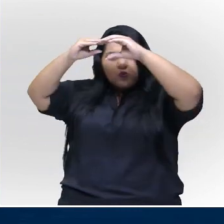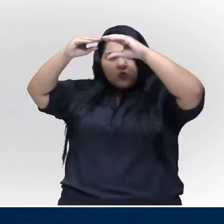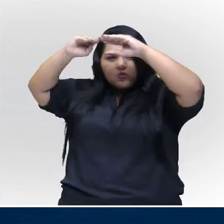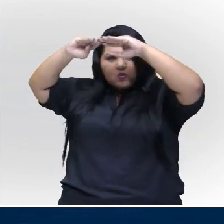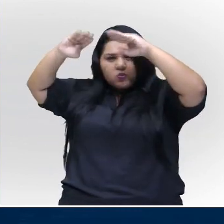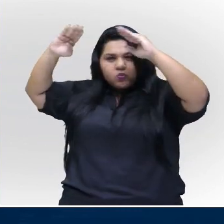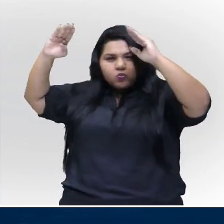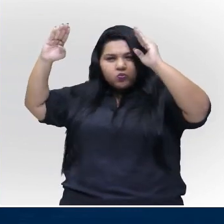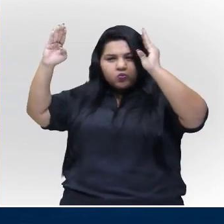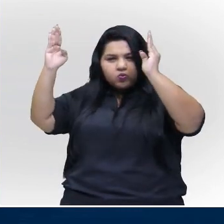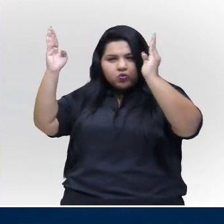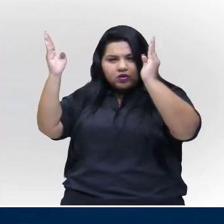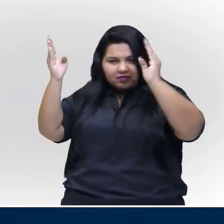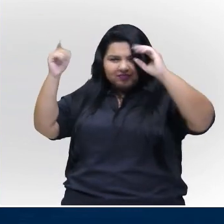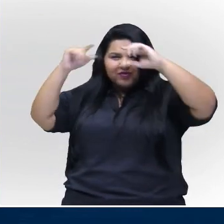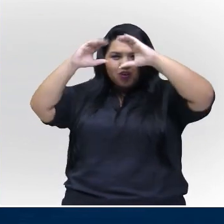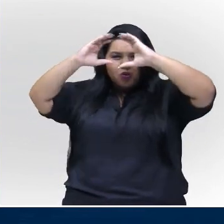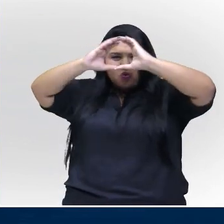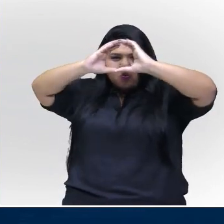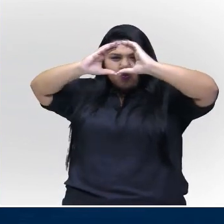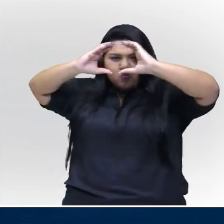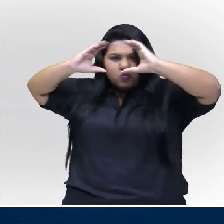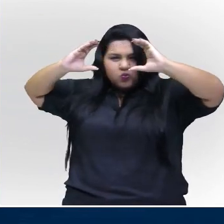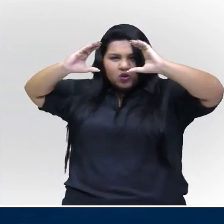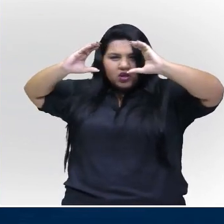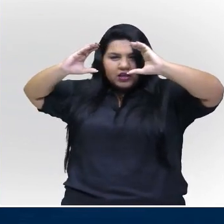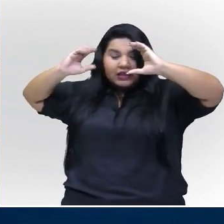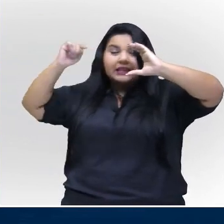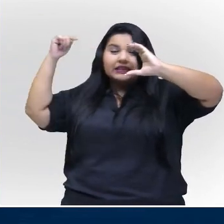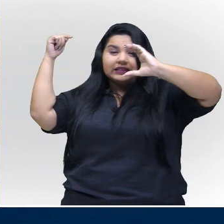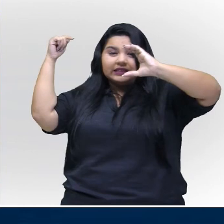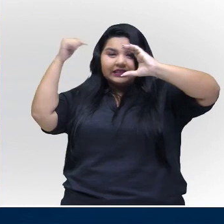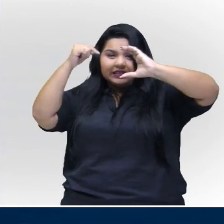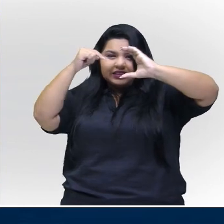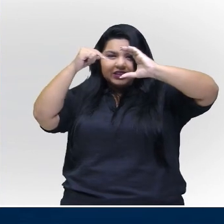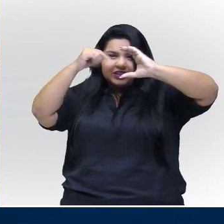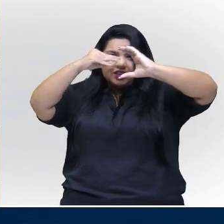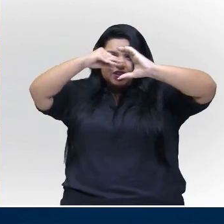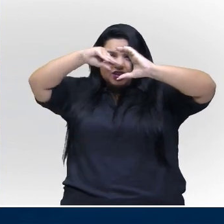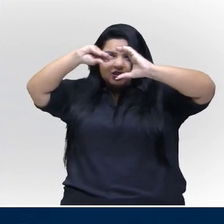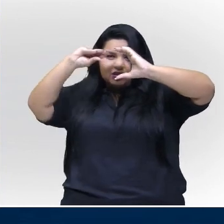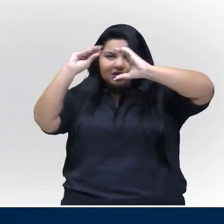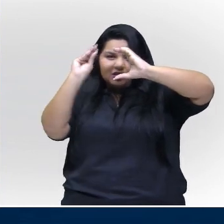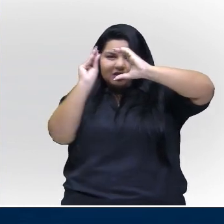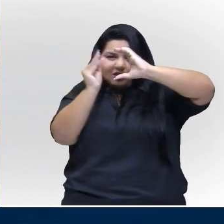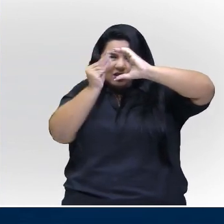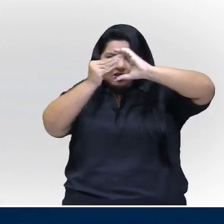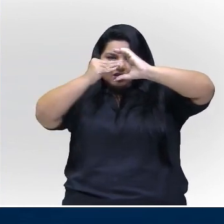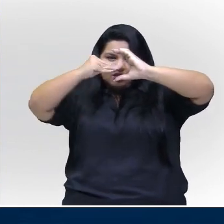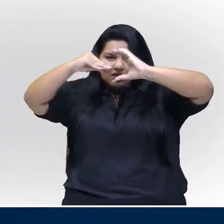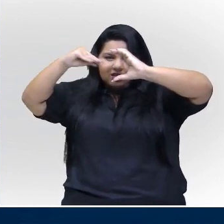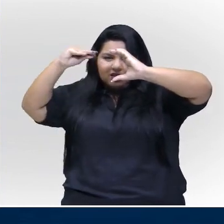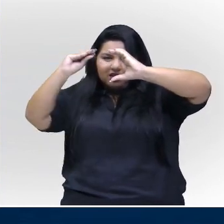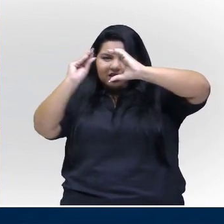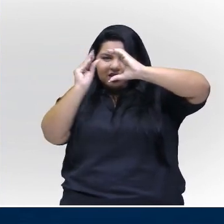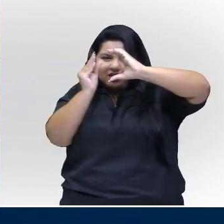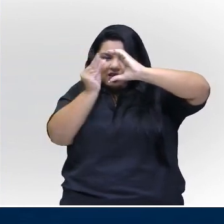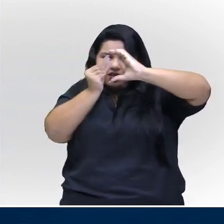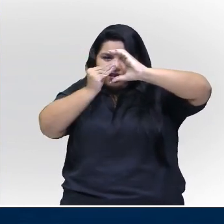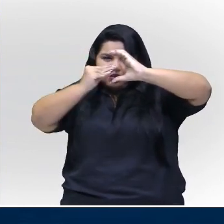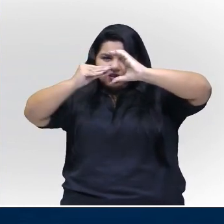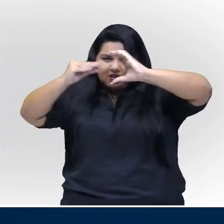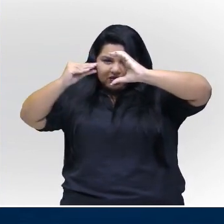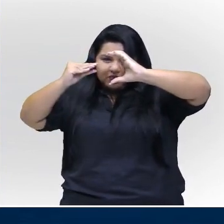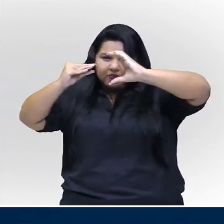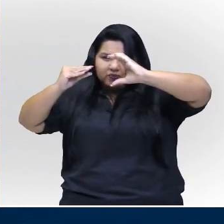mais externa aqui por fora, e a gente tem uma outra membrana aqui, ó, mais interna, né, formando aí a sua